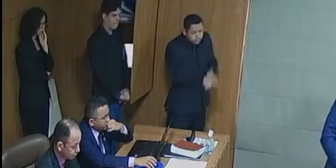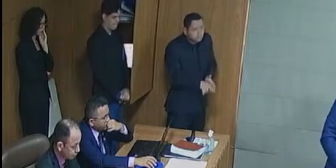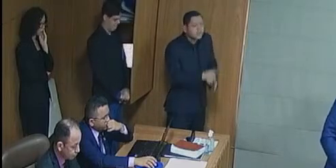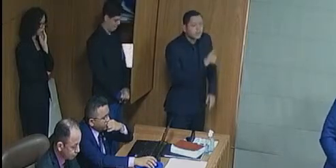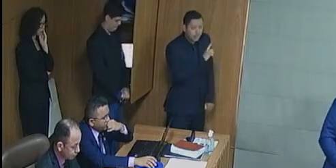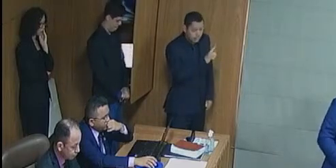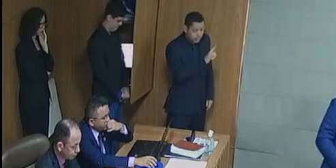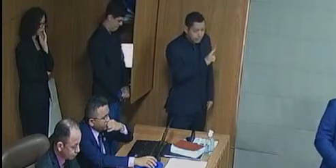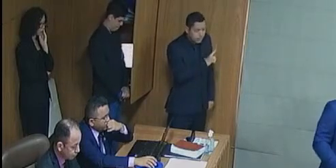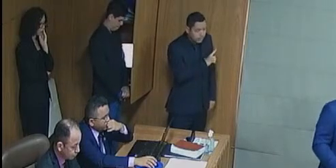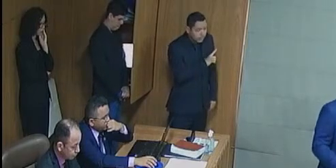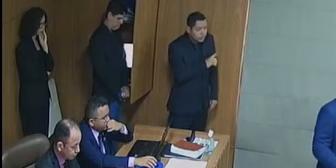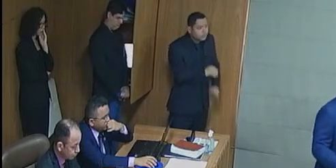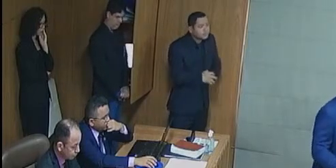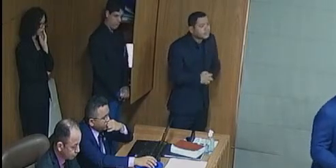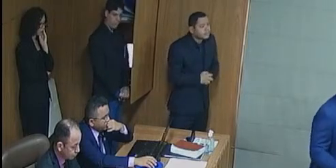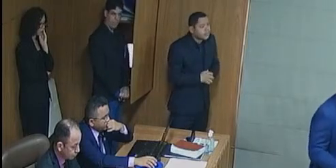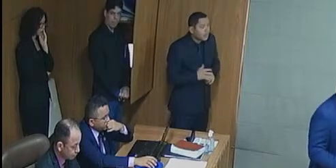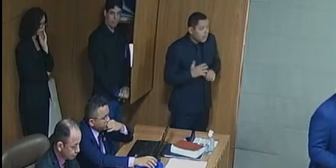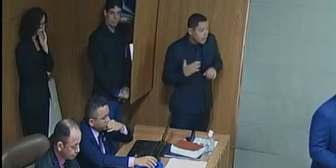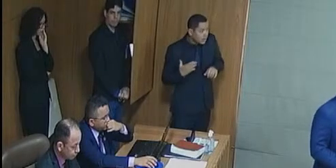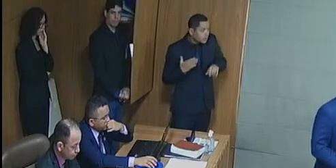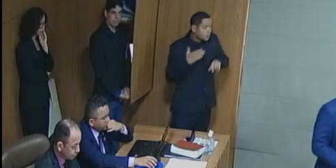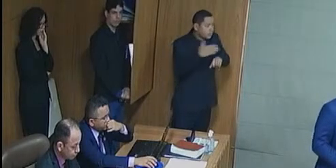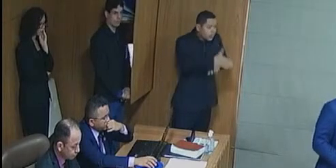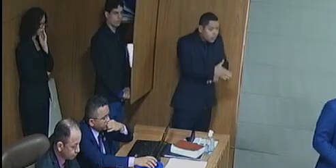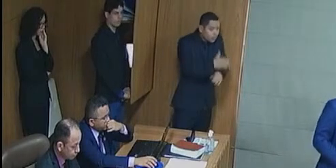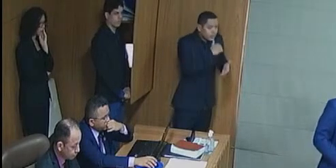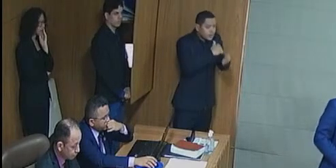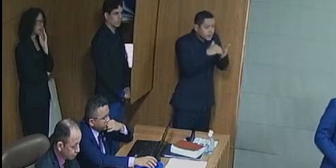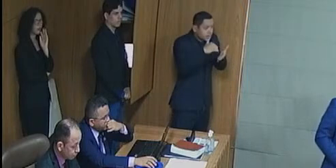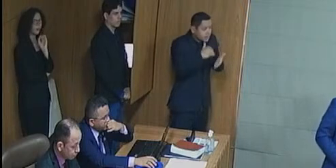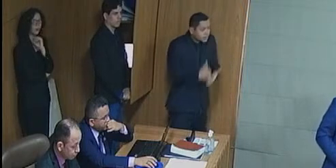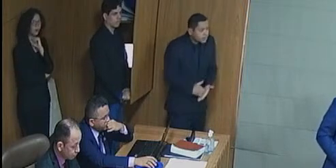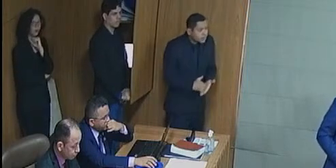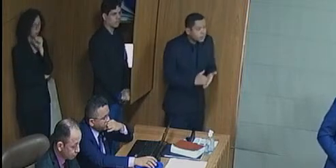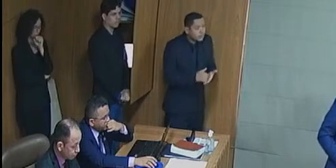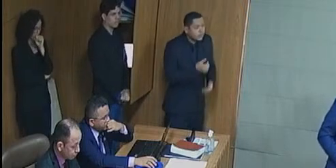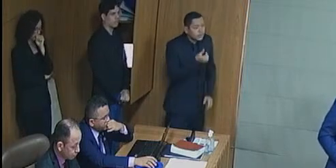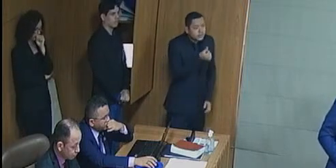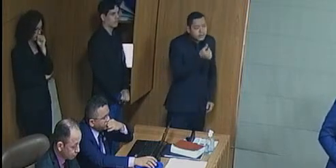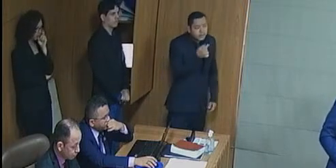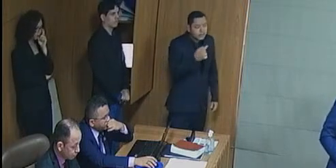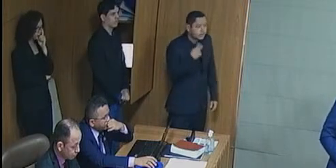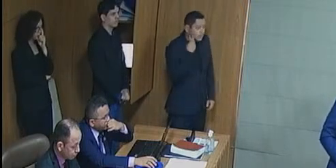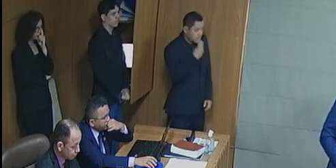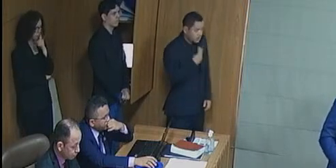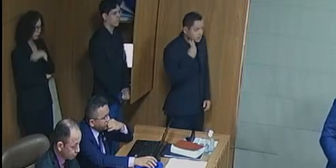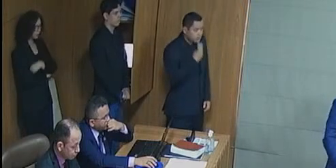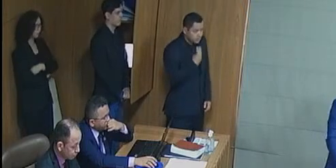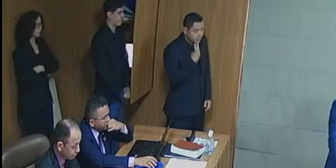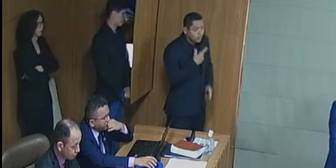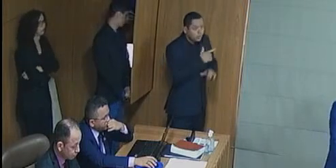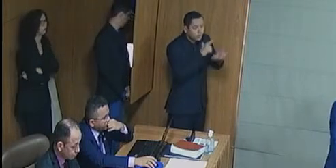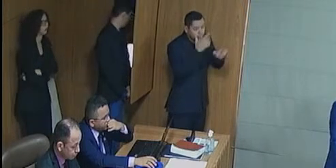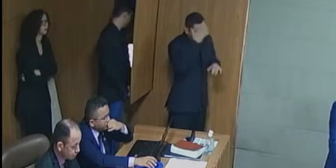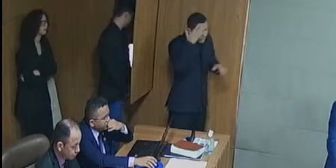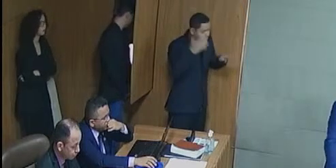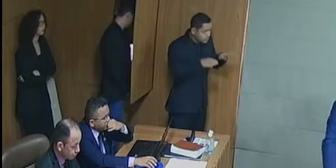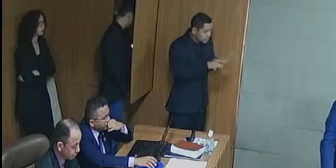porque a operação se deu entraram aqui nos gabinetes na casa de seis sete vereadores e demais outras